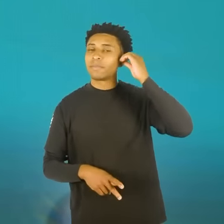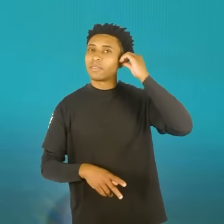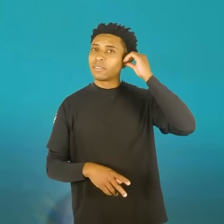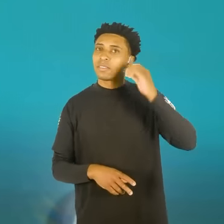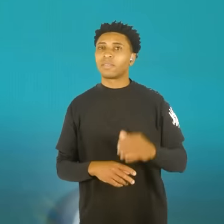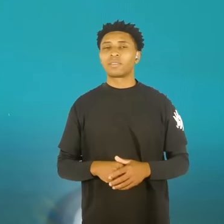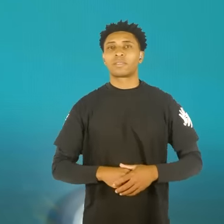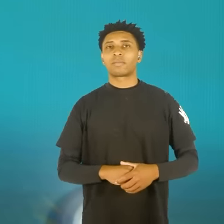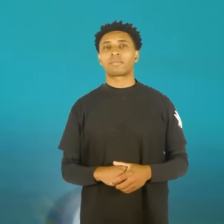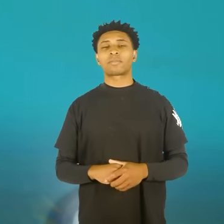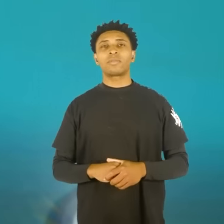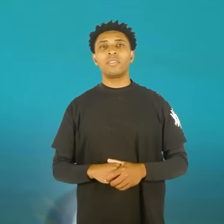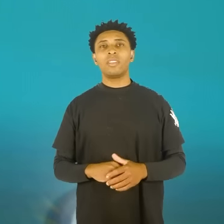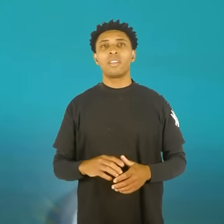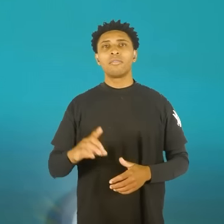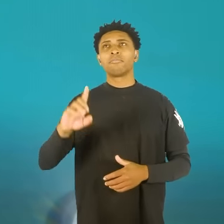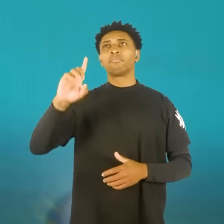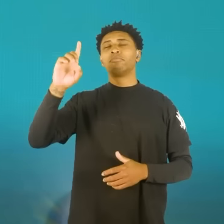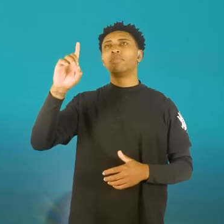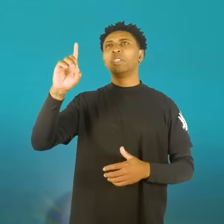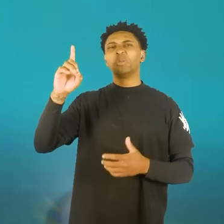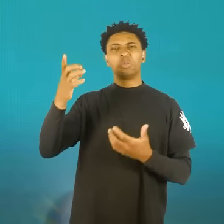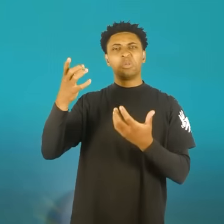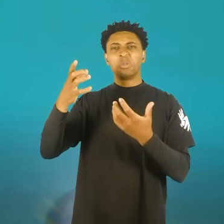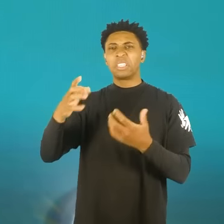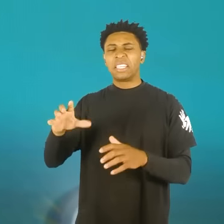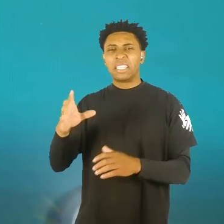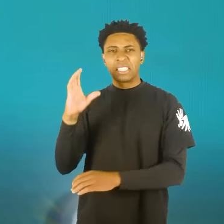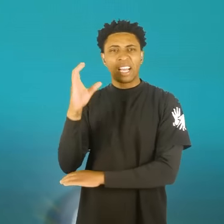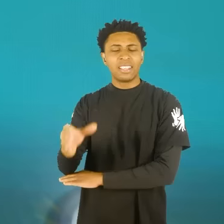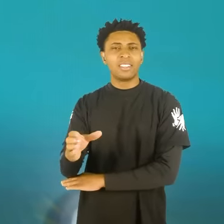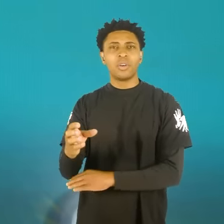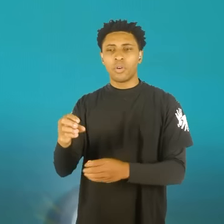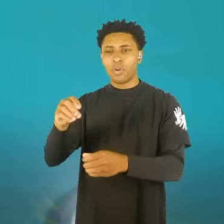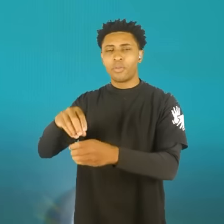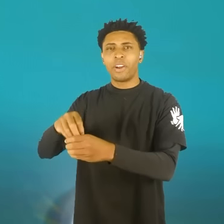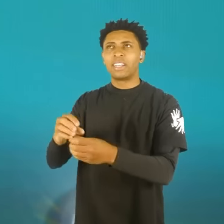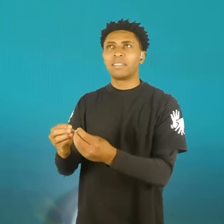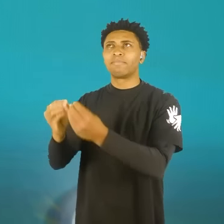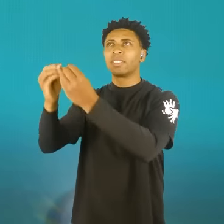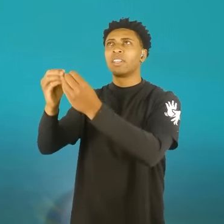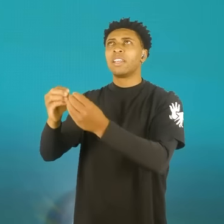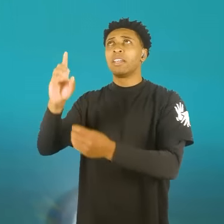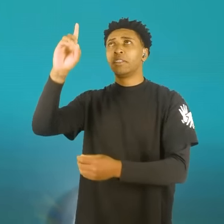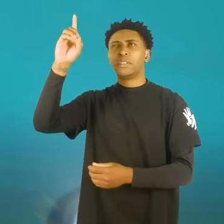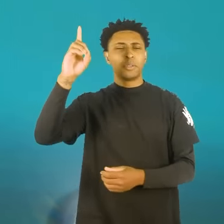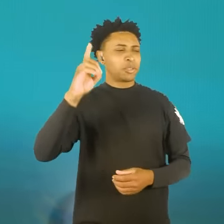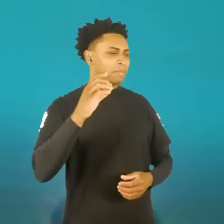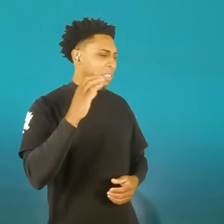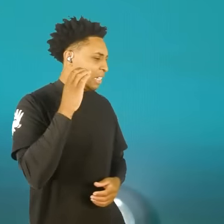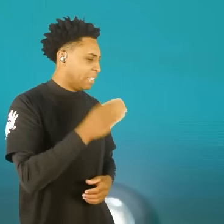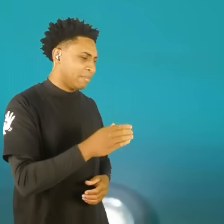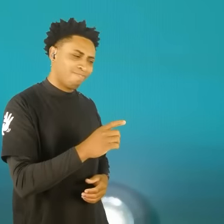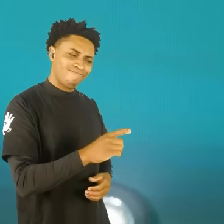Ele rejeita. Deus rejeitou Caim. Deus olha para eles e diz: eu não aceito você,